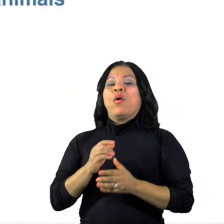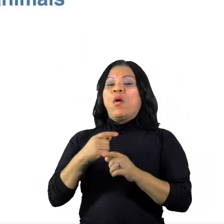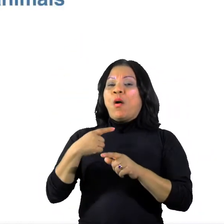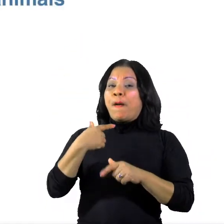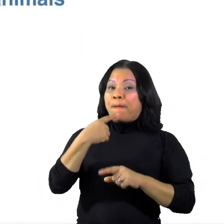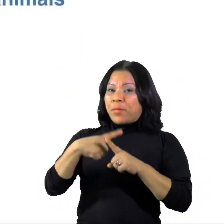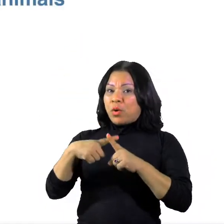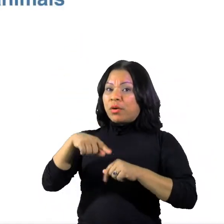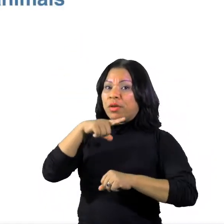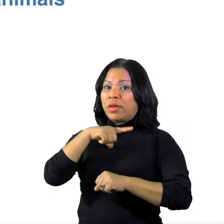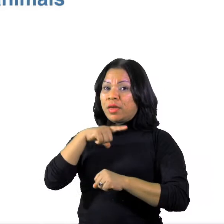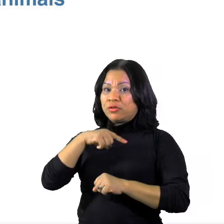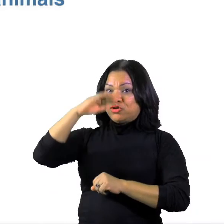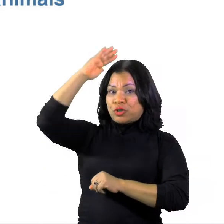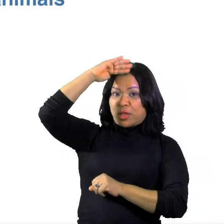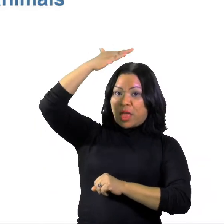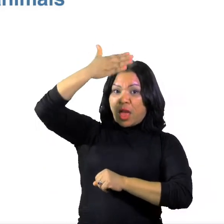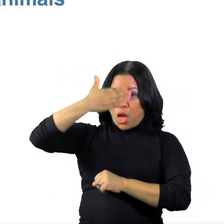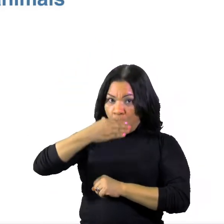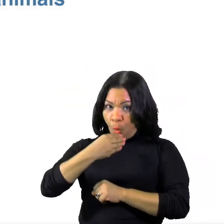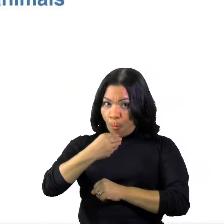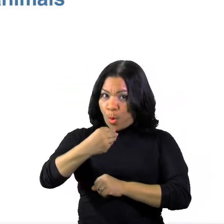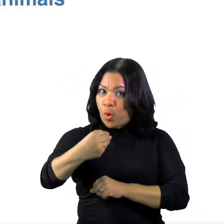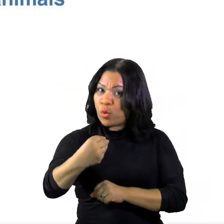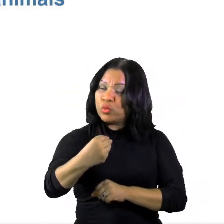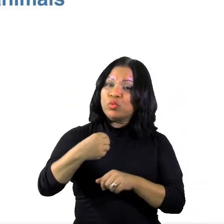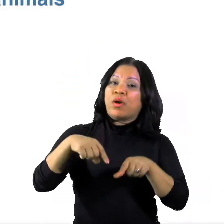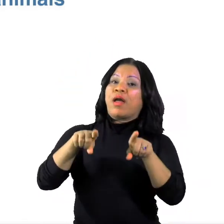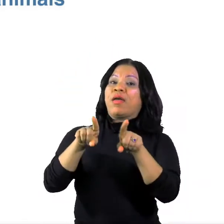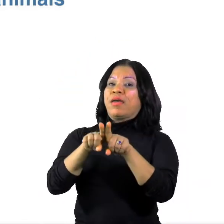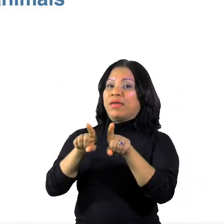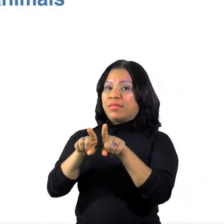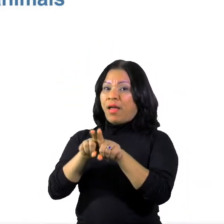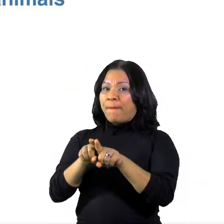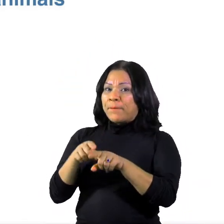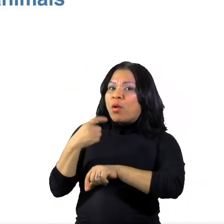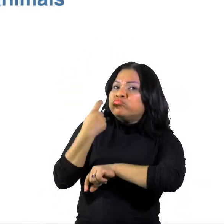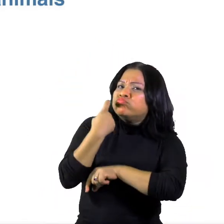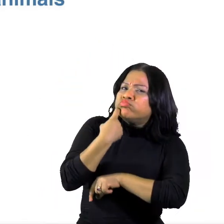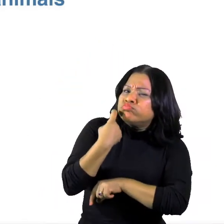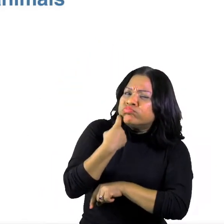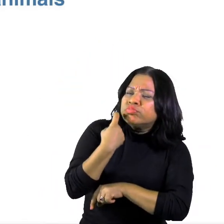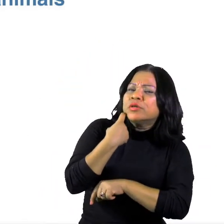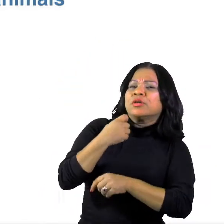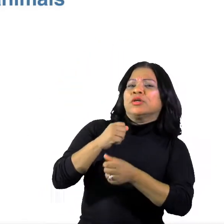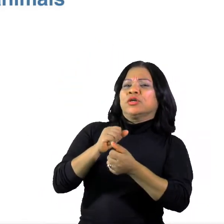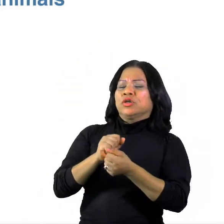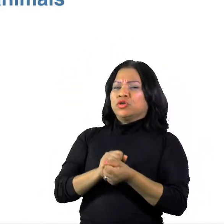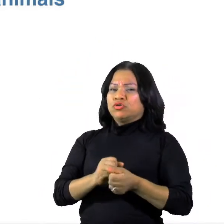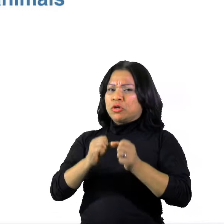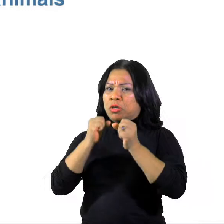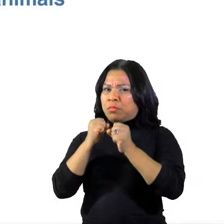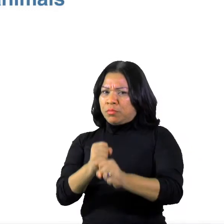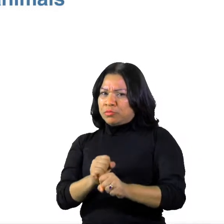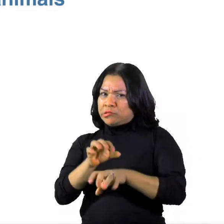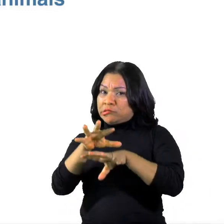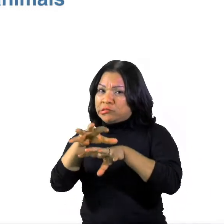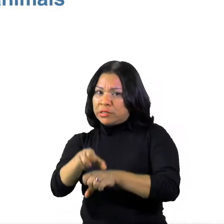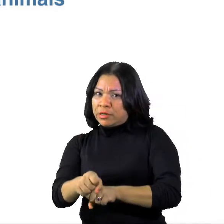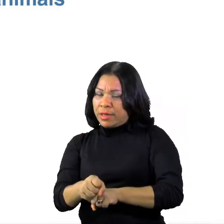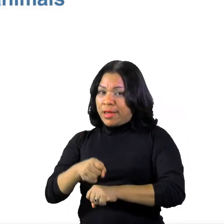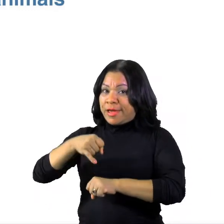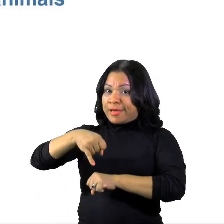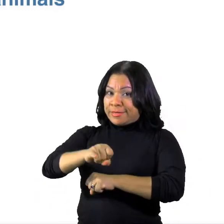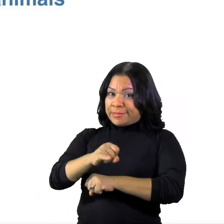que comiam gente, além da sucuri e do nego d'água. Se andávamos no cerrado,